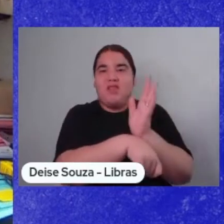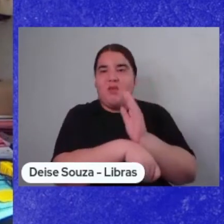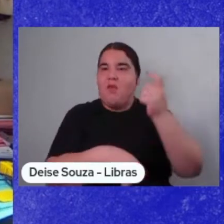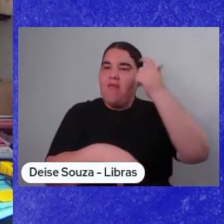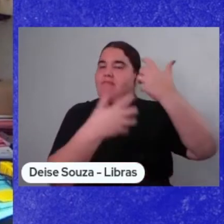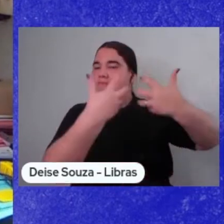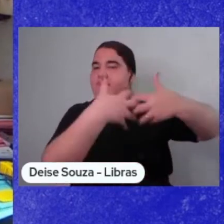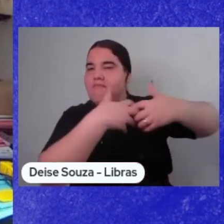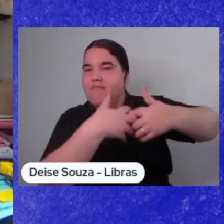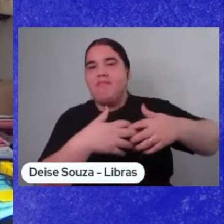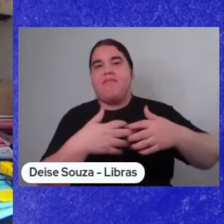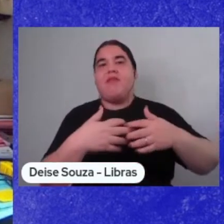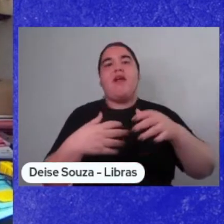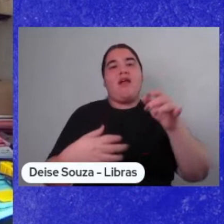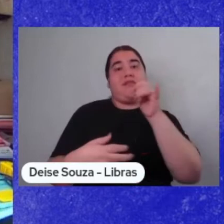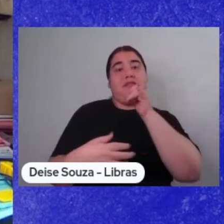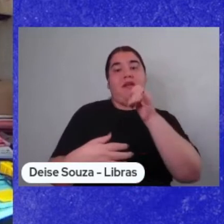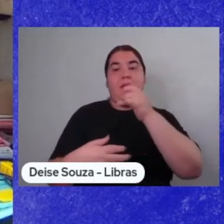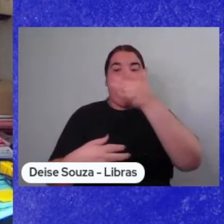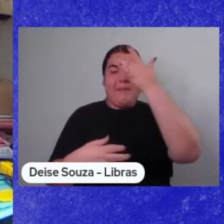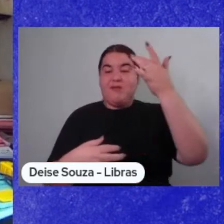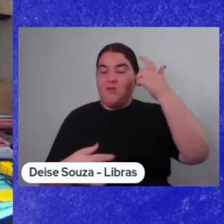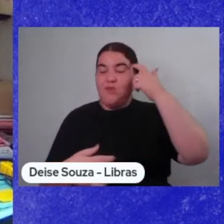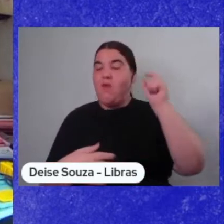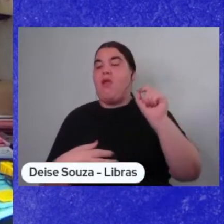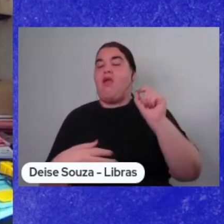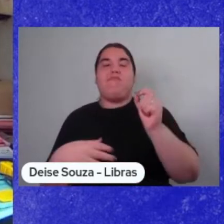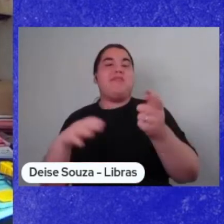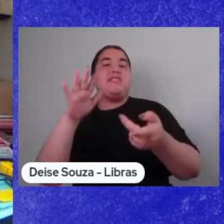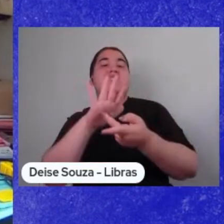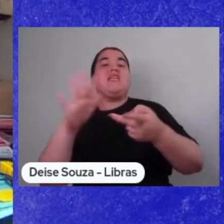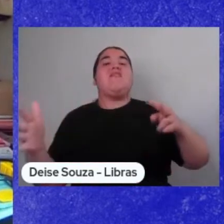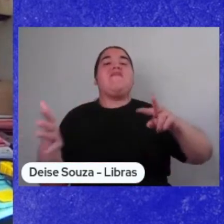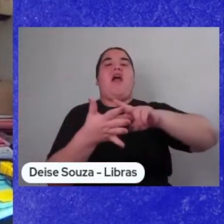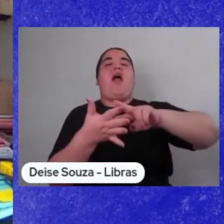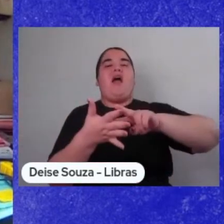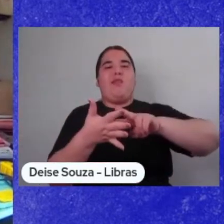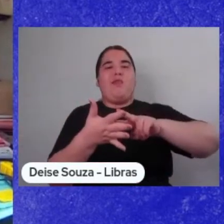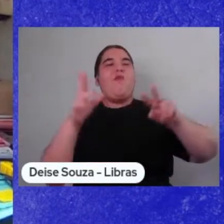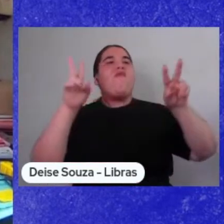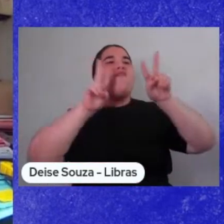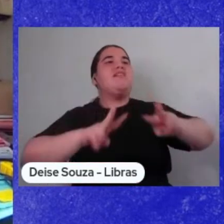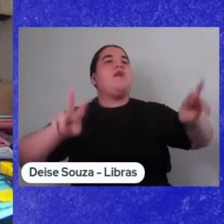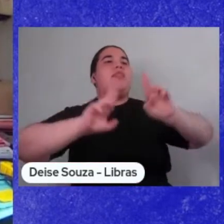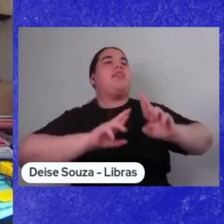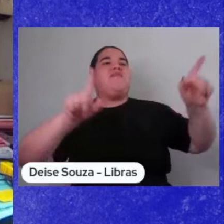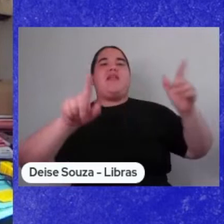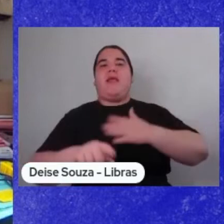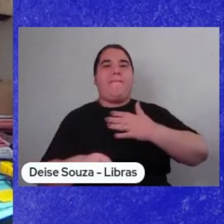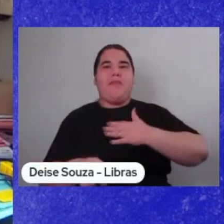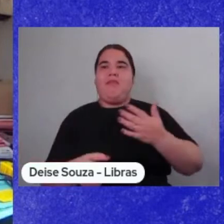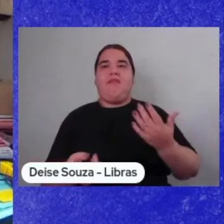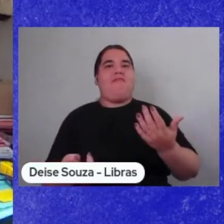as pessoas têm um significado ali que eu jamais pensei em colocar, que eu jamais pensei em... que jamais seria o que as pessoas